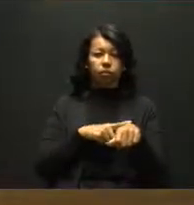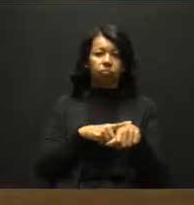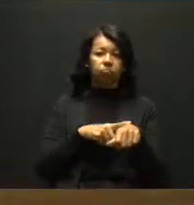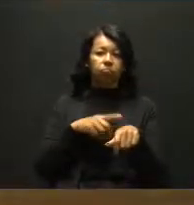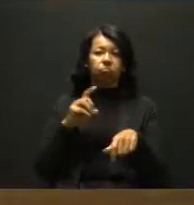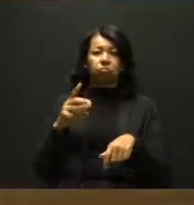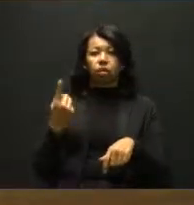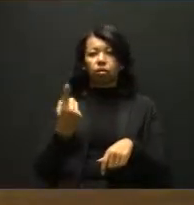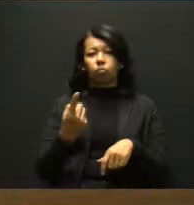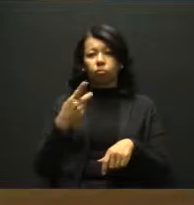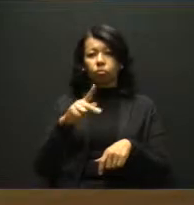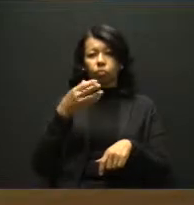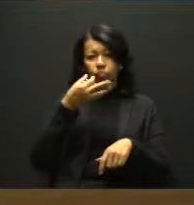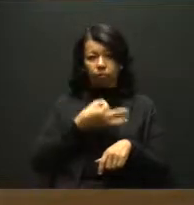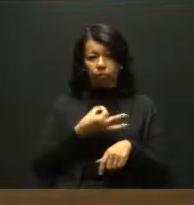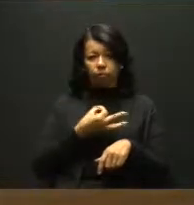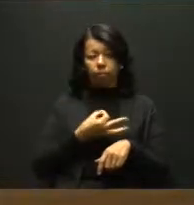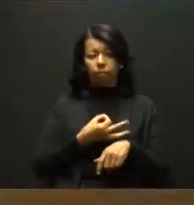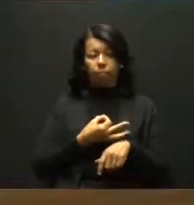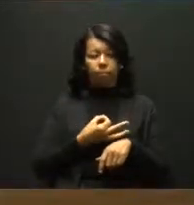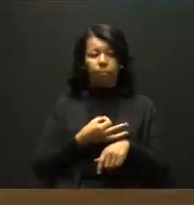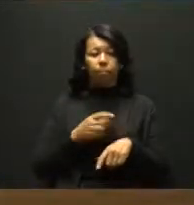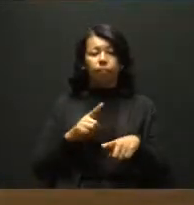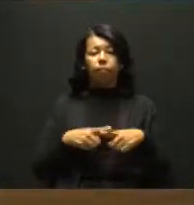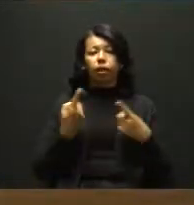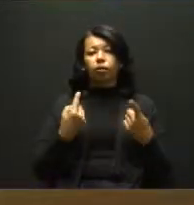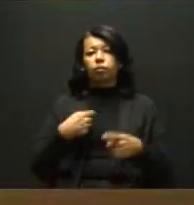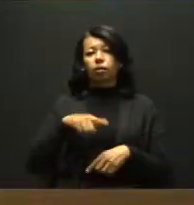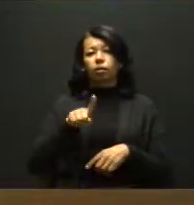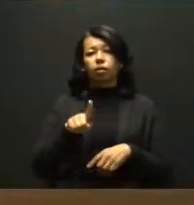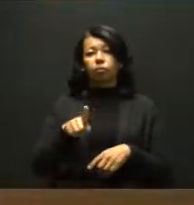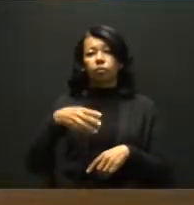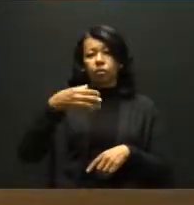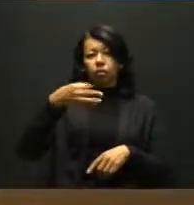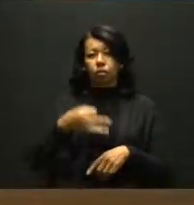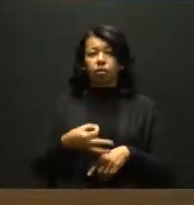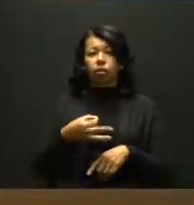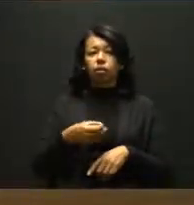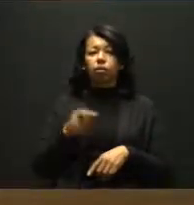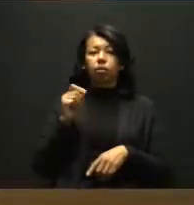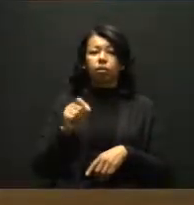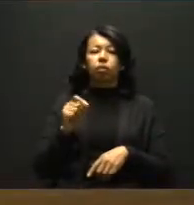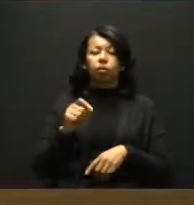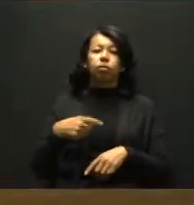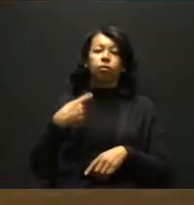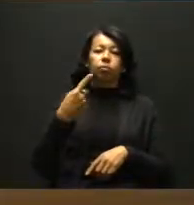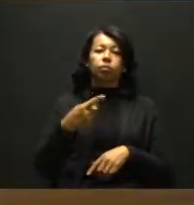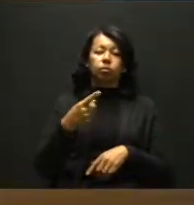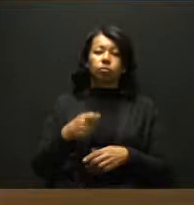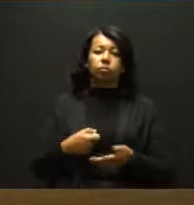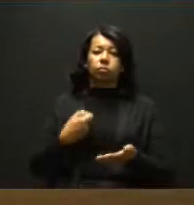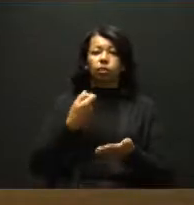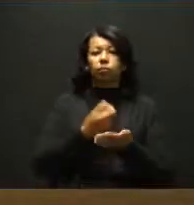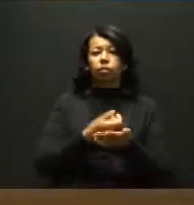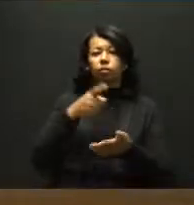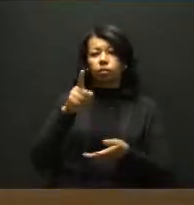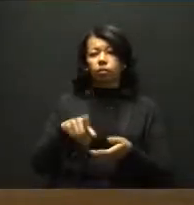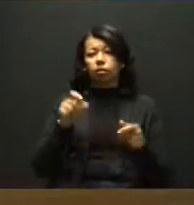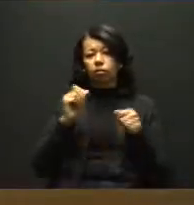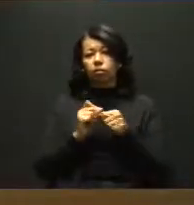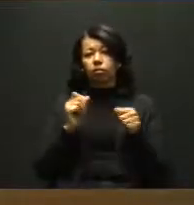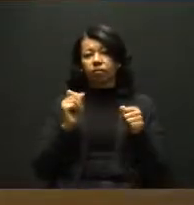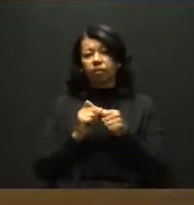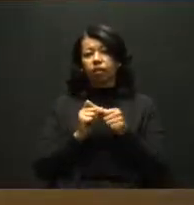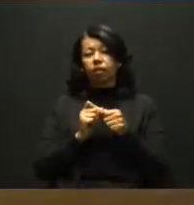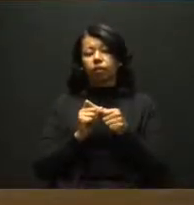mas saímos da libertadores ricardo com uma certeza é que após a liquidação iria ser feito já